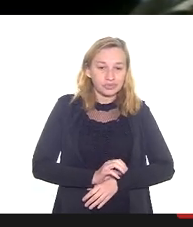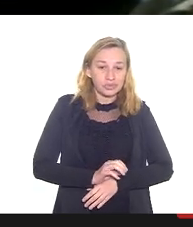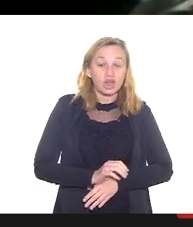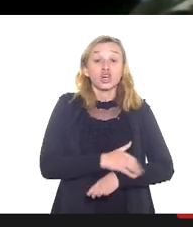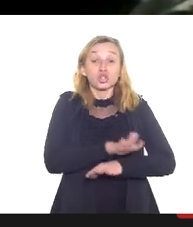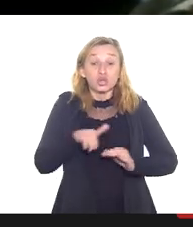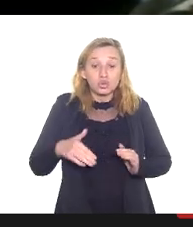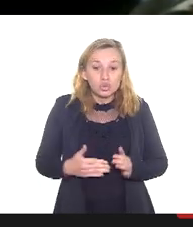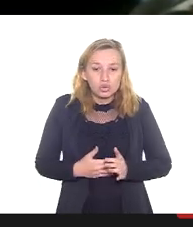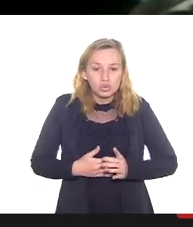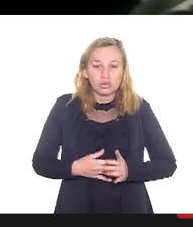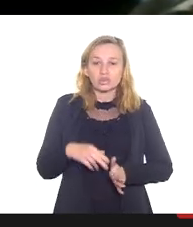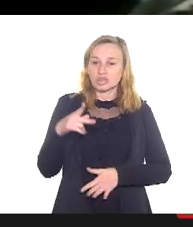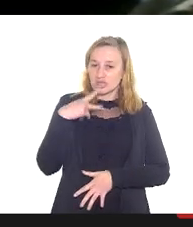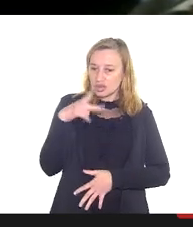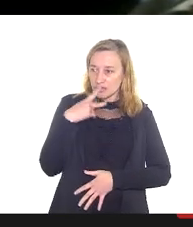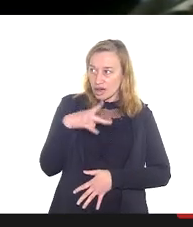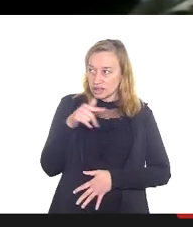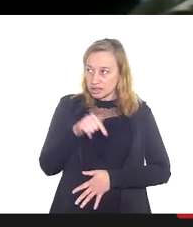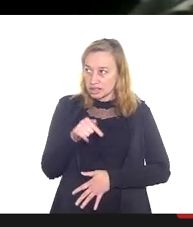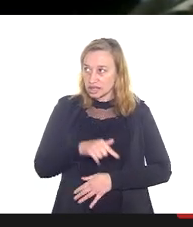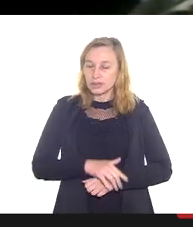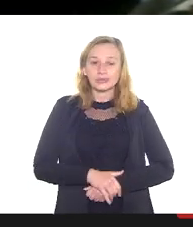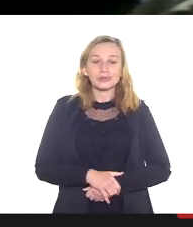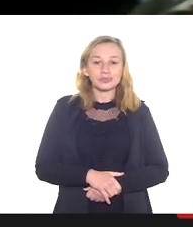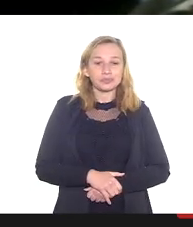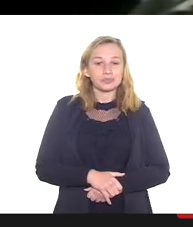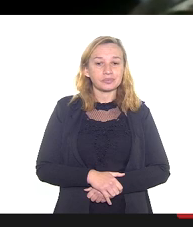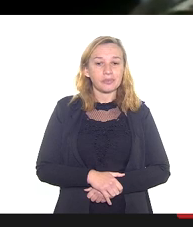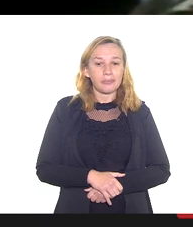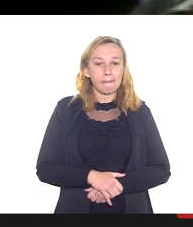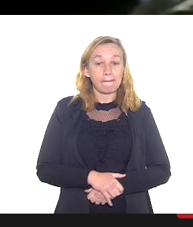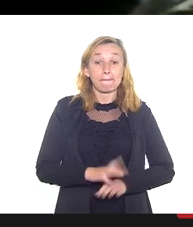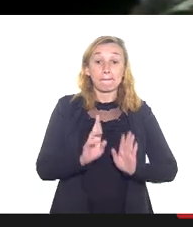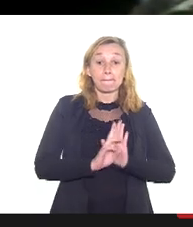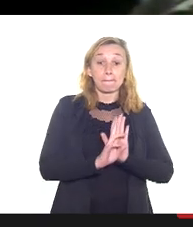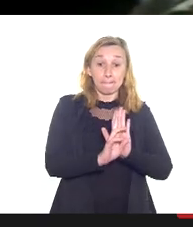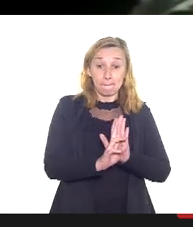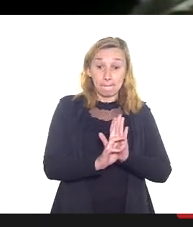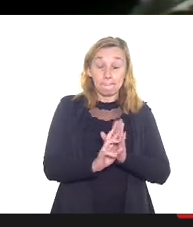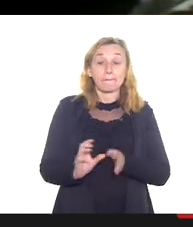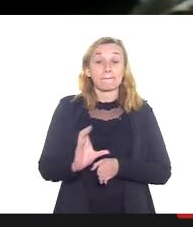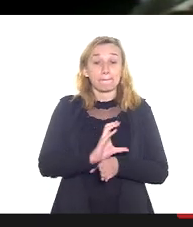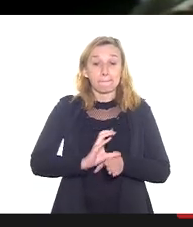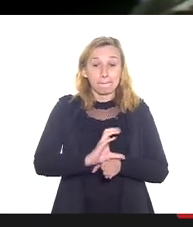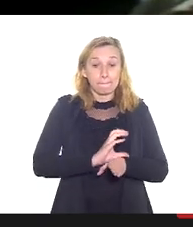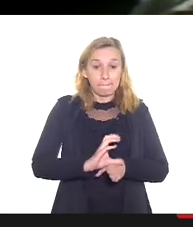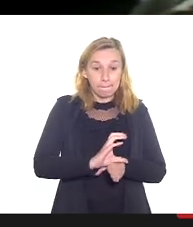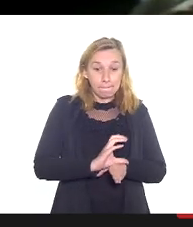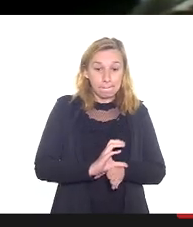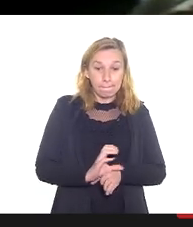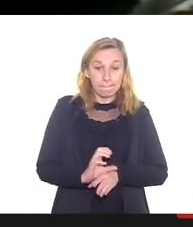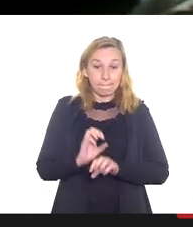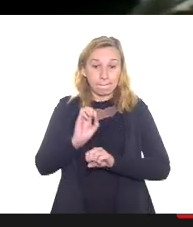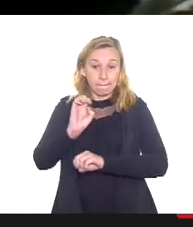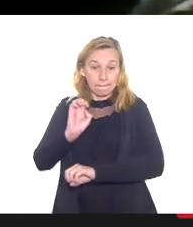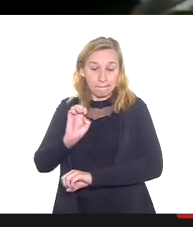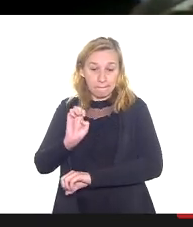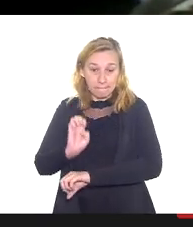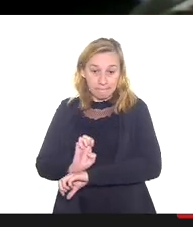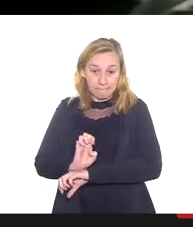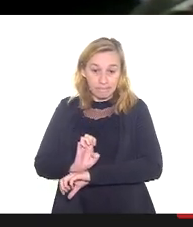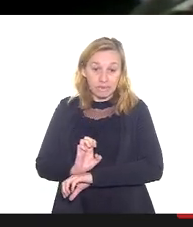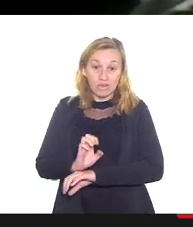todas as ponderações e, quanto representante do Conselho Estadual, o que eu tenho a dizer para vocês é